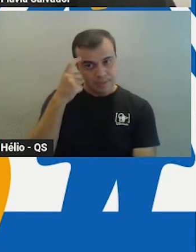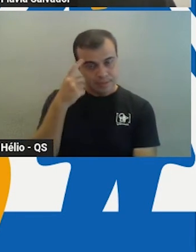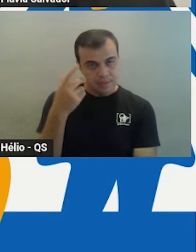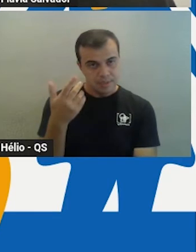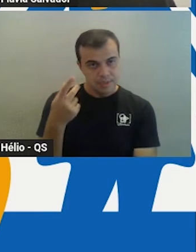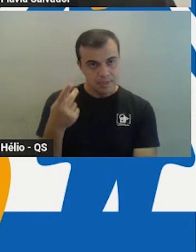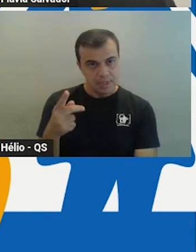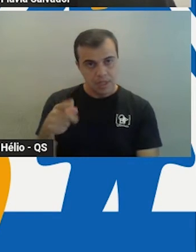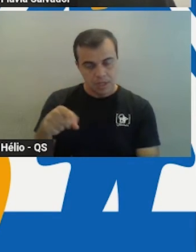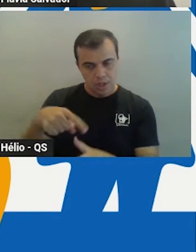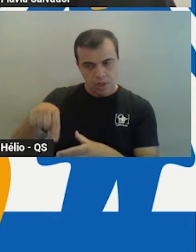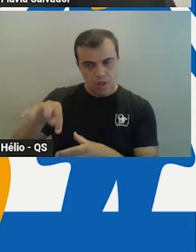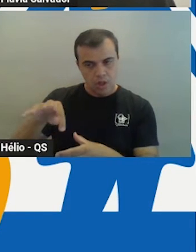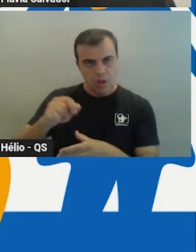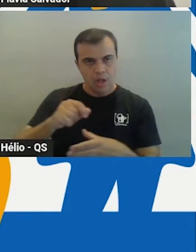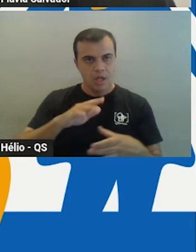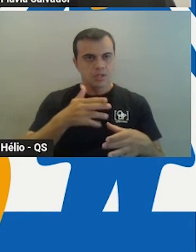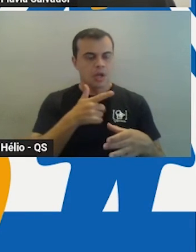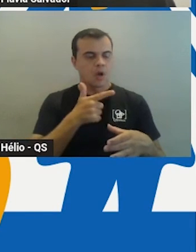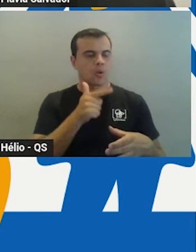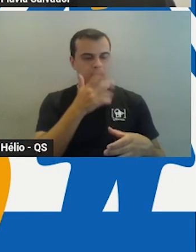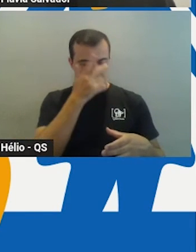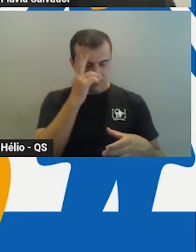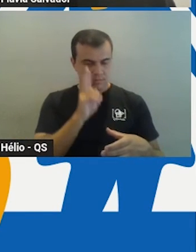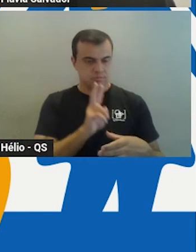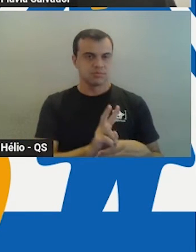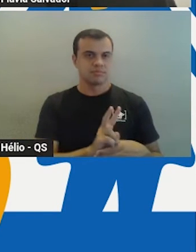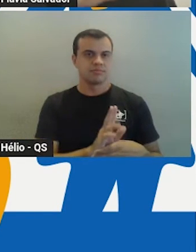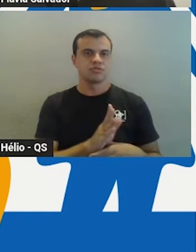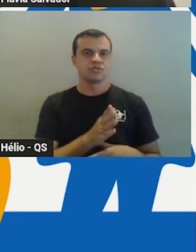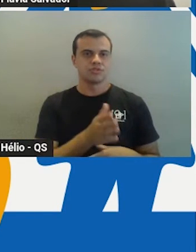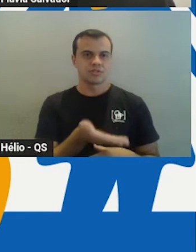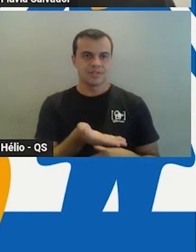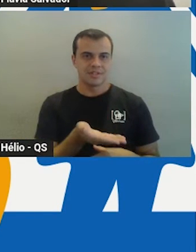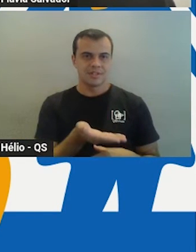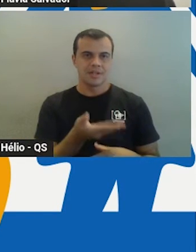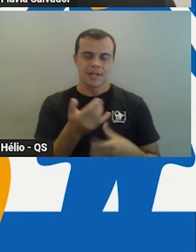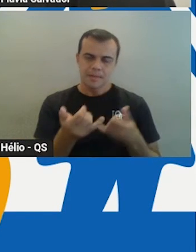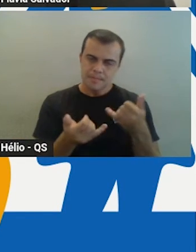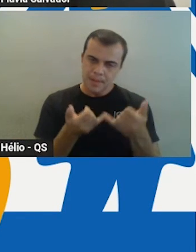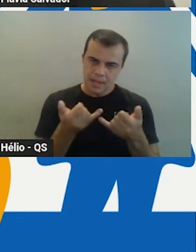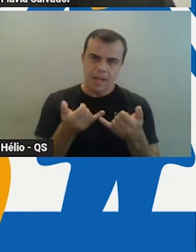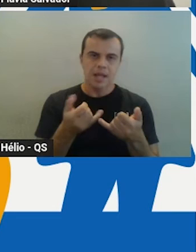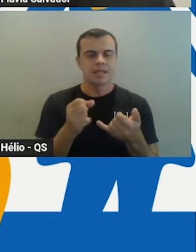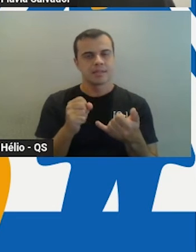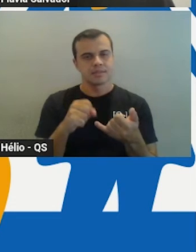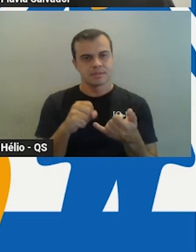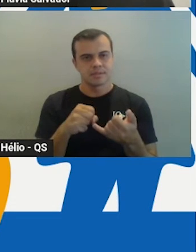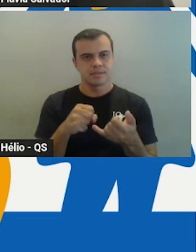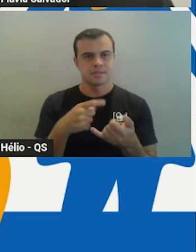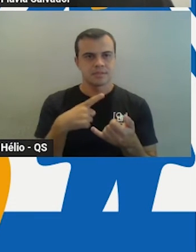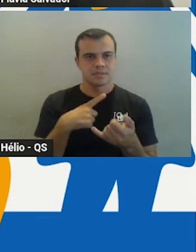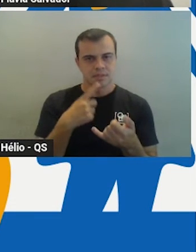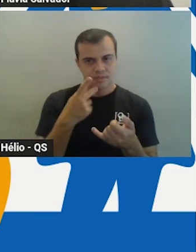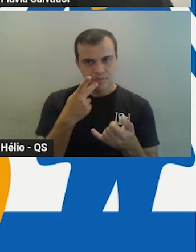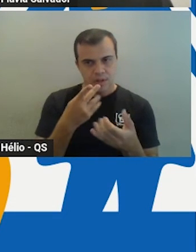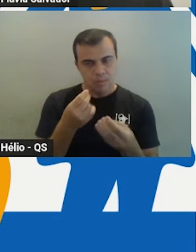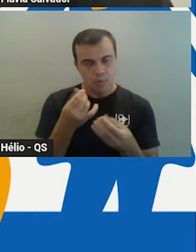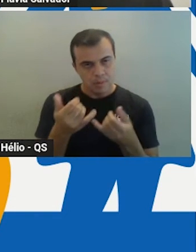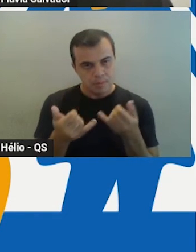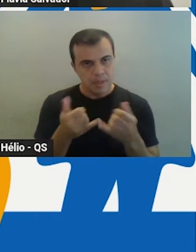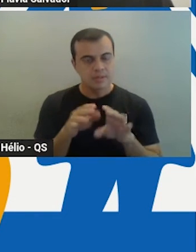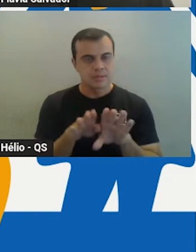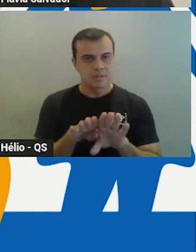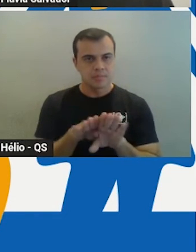aquela toquinha lá anterior já deve estar ocupada por outros coelhinhos. É muito uma brincadeira mesmo, né? Essa eu vejo que é muito até